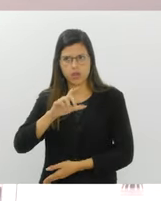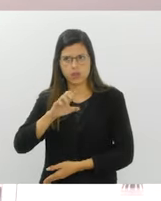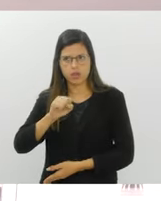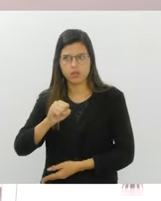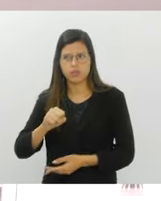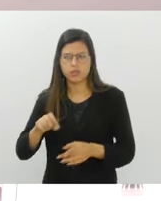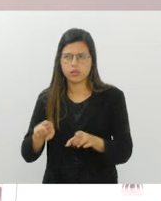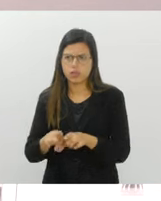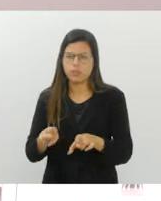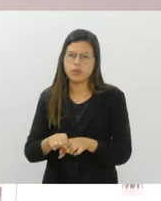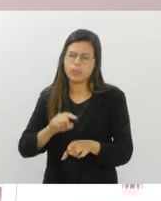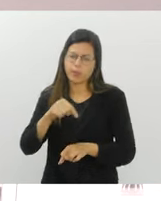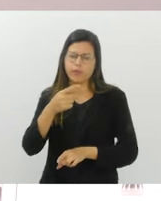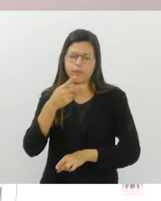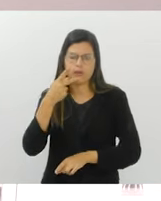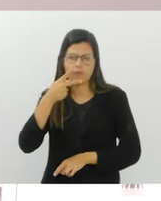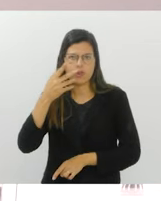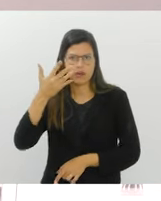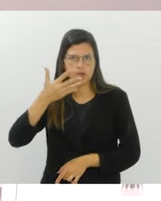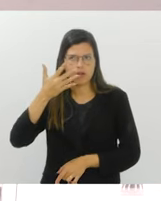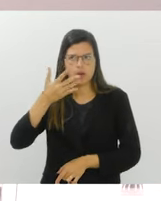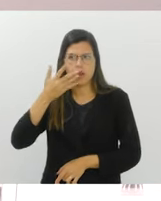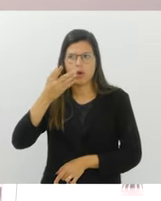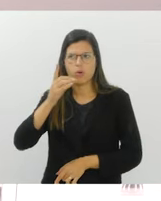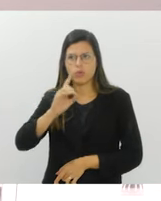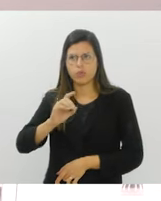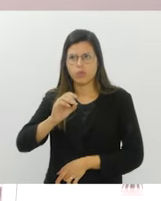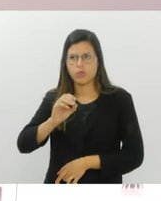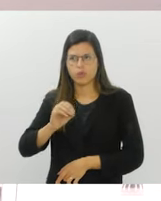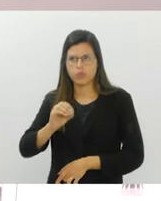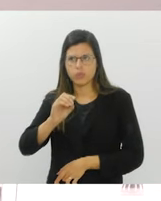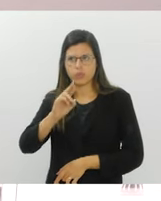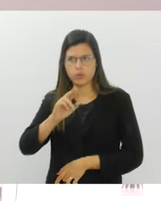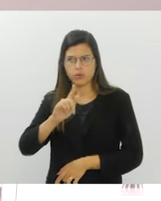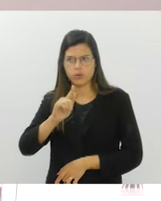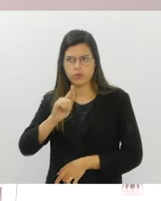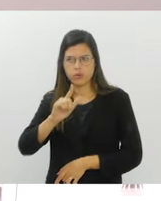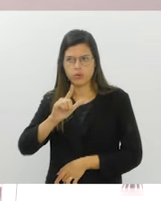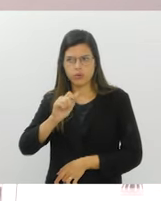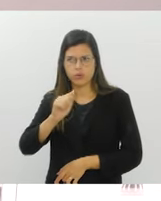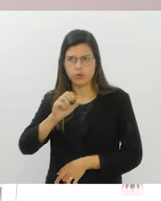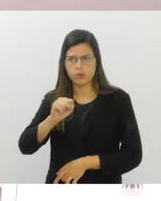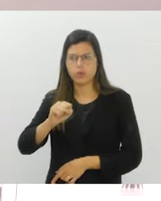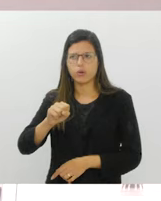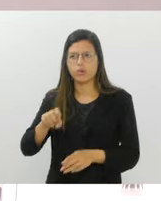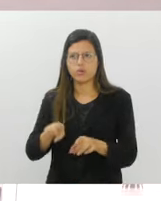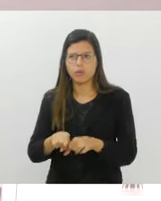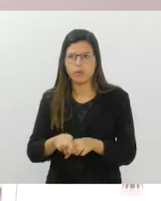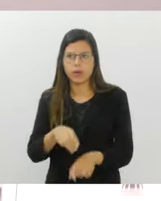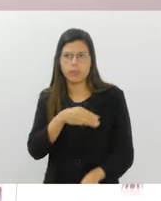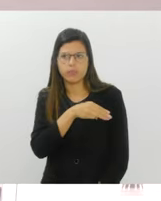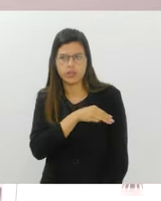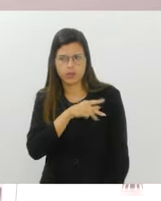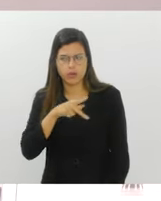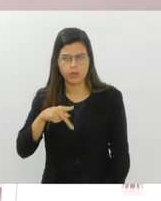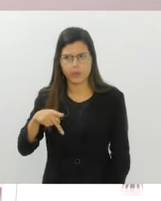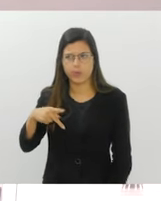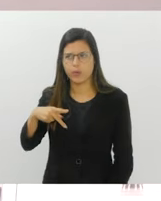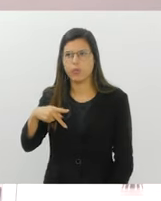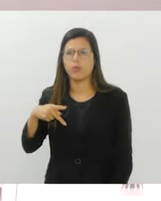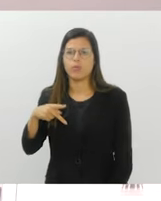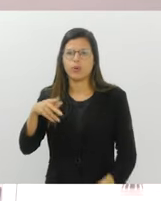dar a oportunidade de falar, ao Douglas, ao Rodrigo, à equipe do Ministério Público, Tribunal de Contas, Sociedade